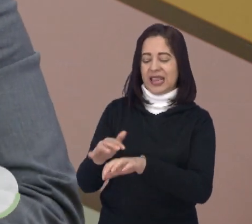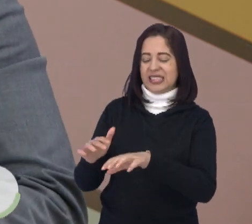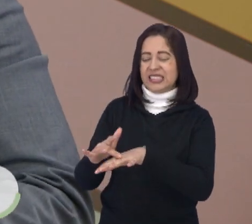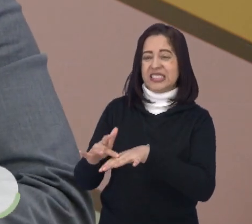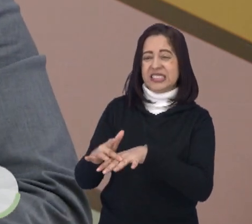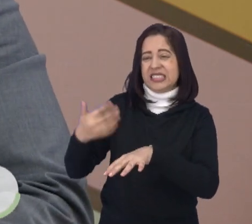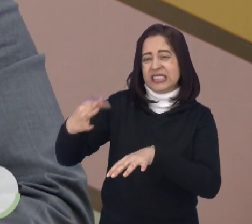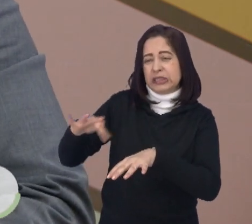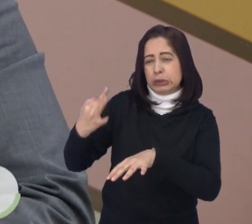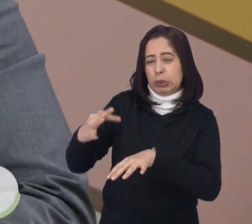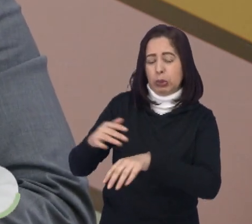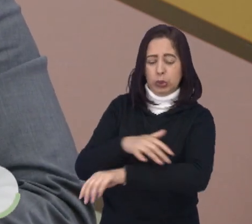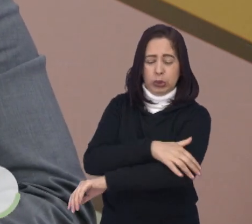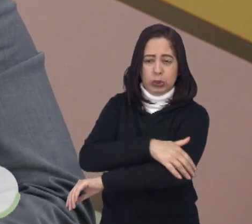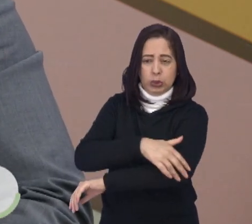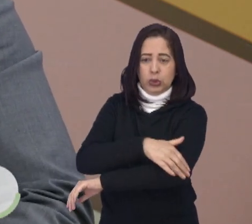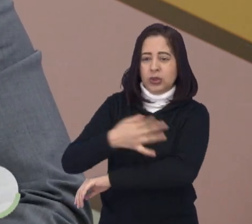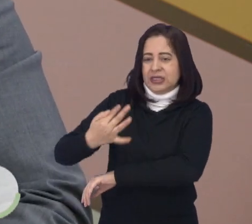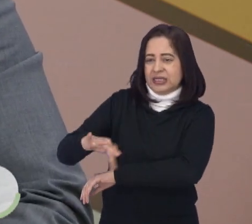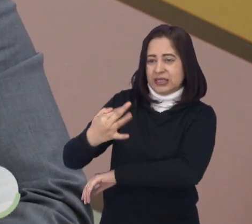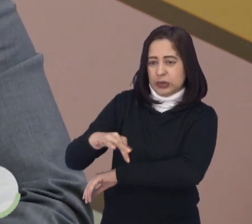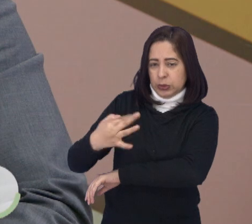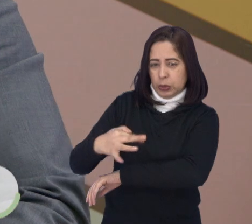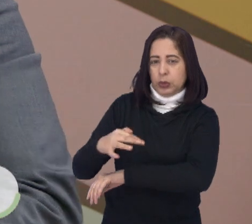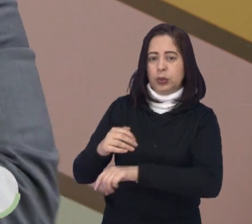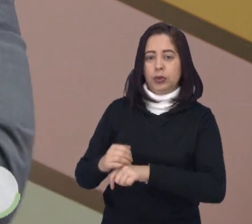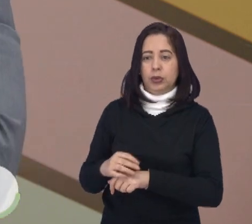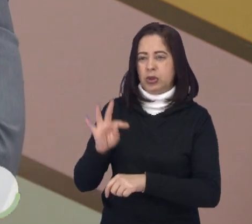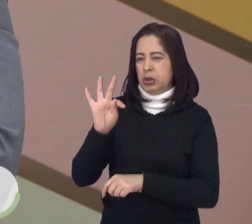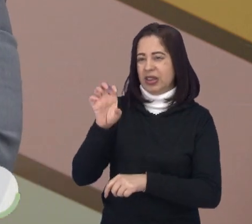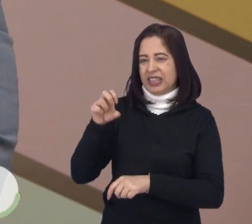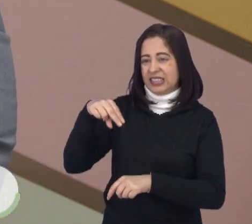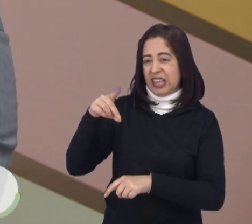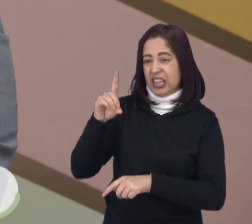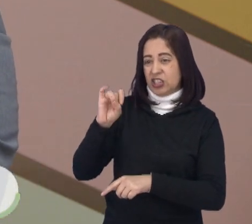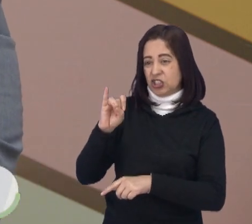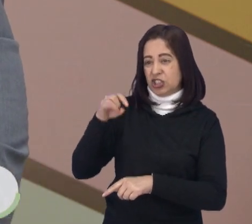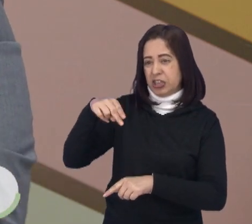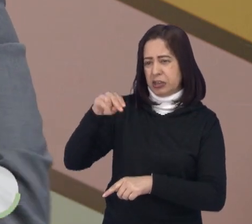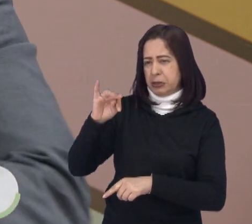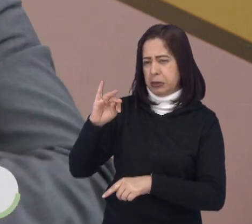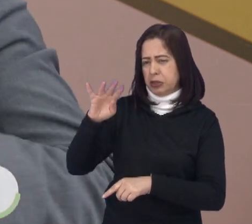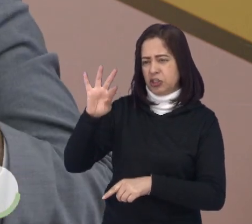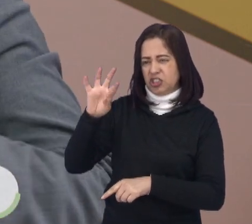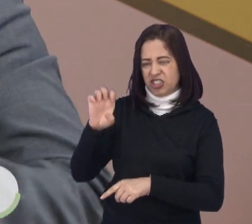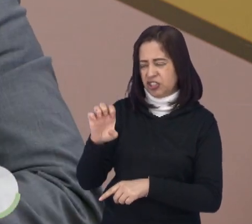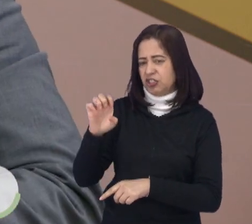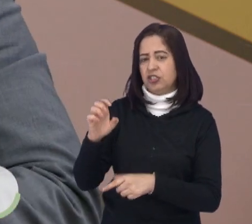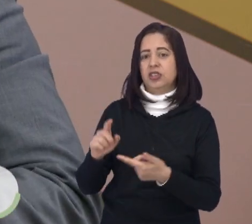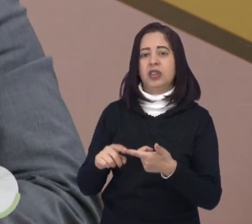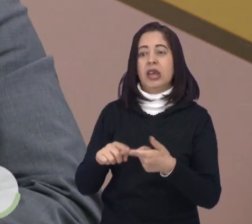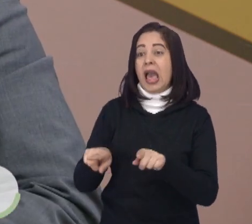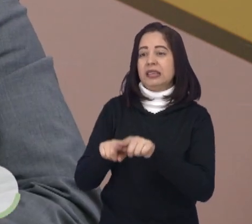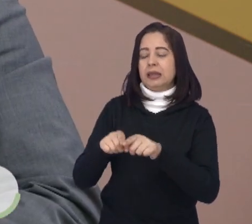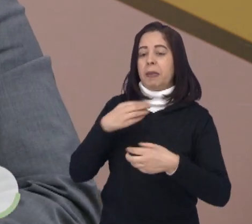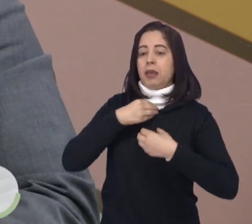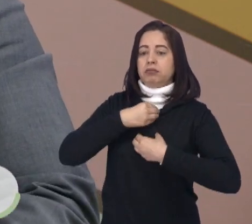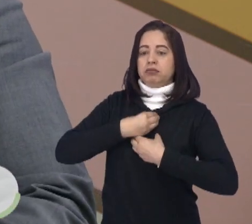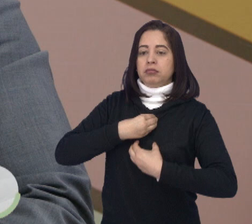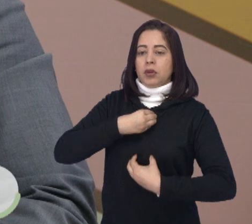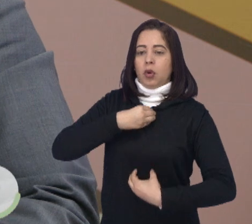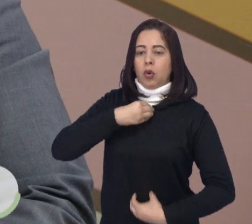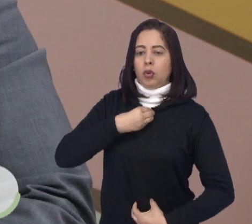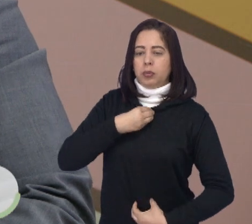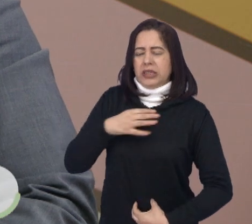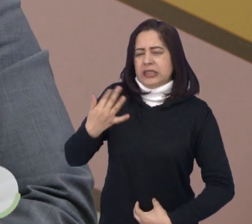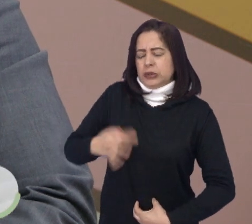causar desencadeando, né? Essas doenças osteomusculares, ombro, braço, punho, coluna, tá?